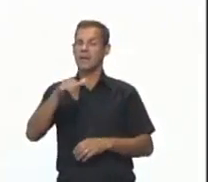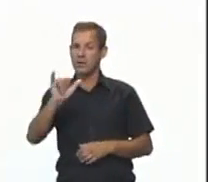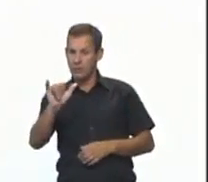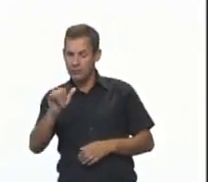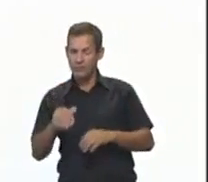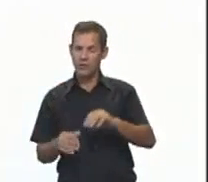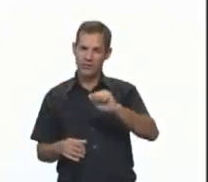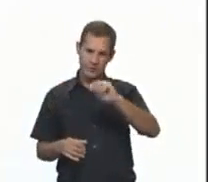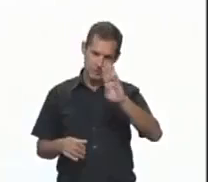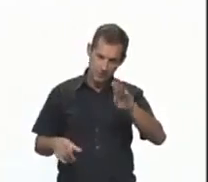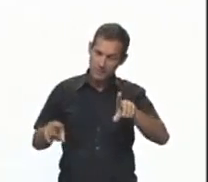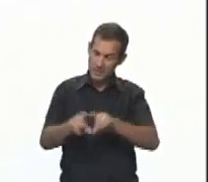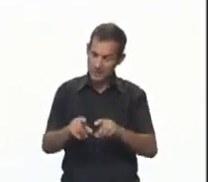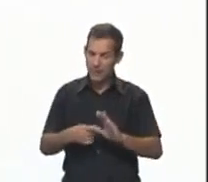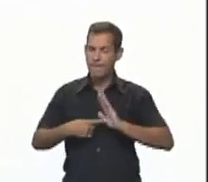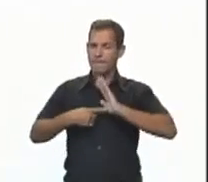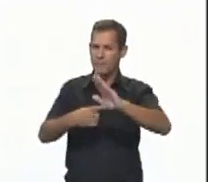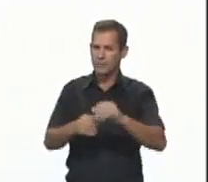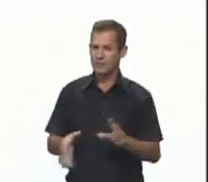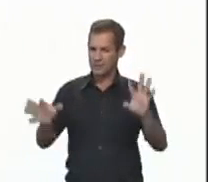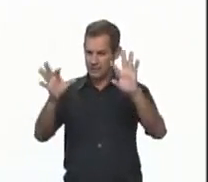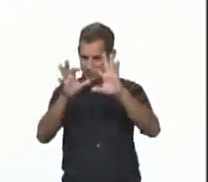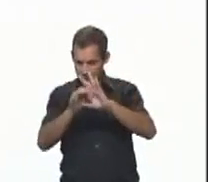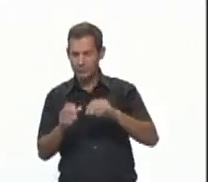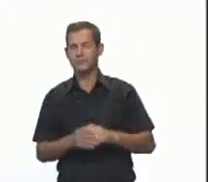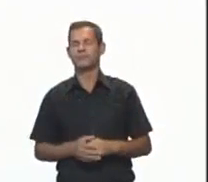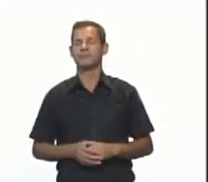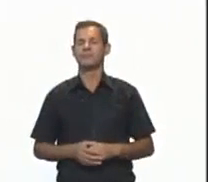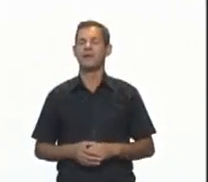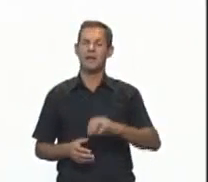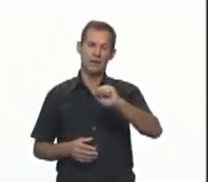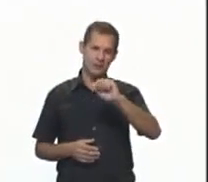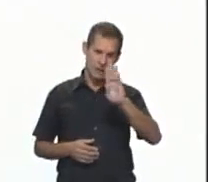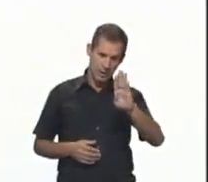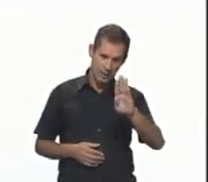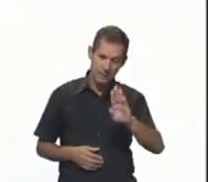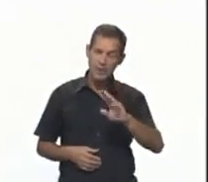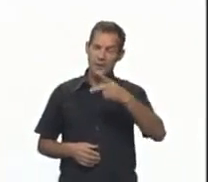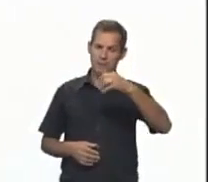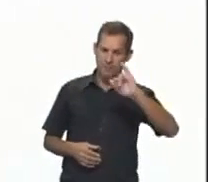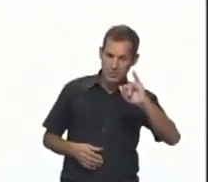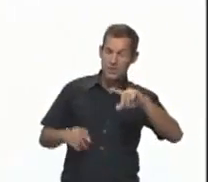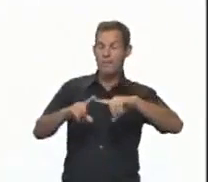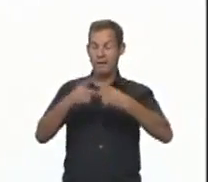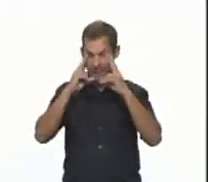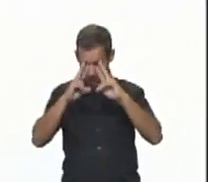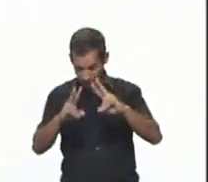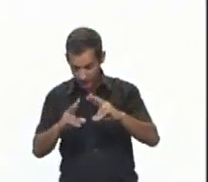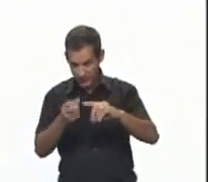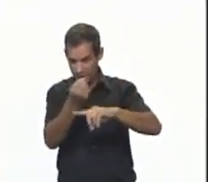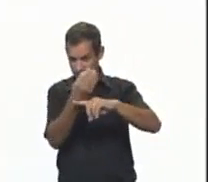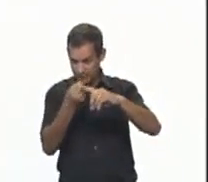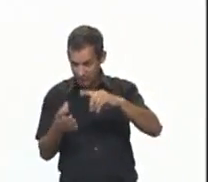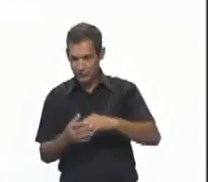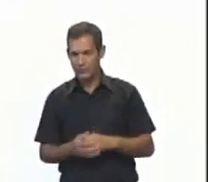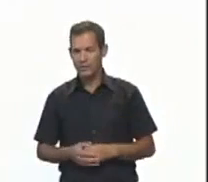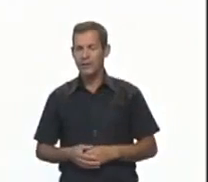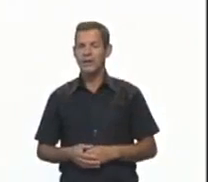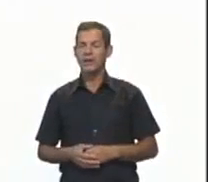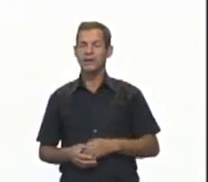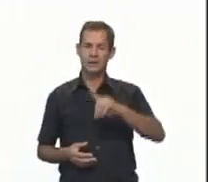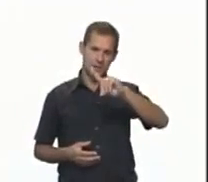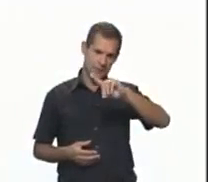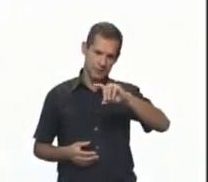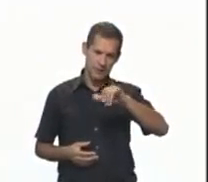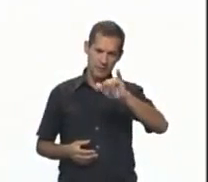variando de a a b, ele vai ser dado pela integral de a a b de π, só que observe, a função aqui é d de